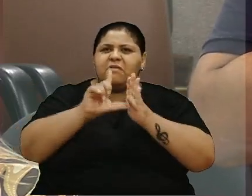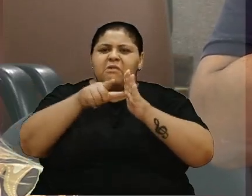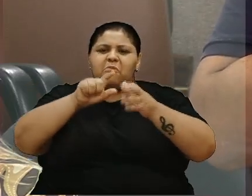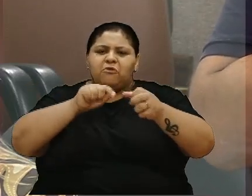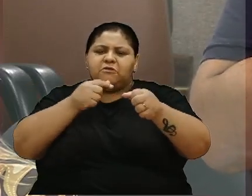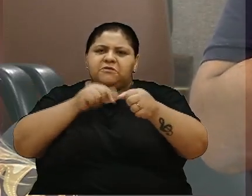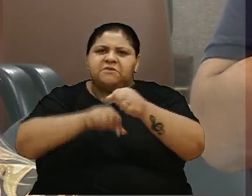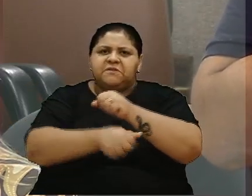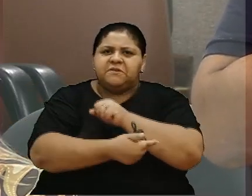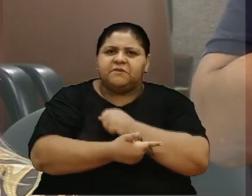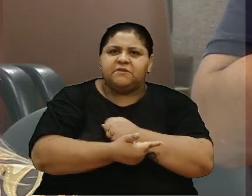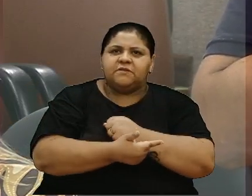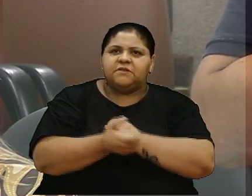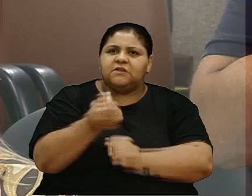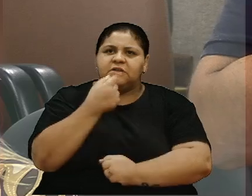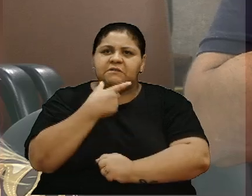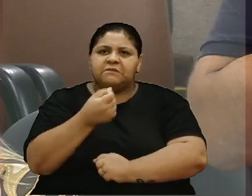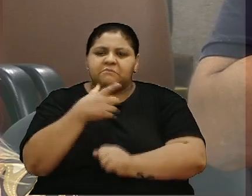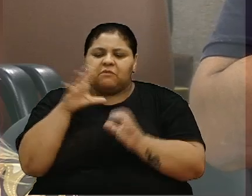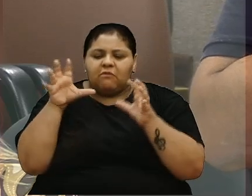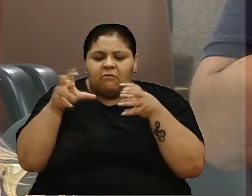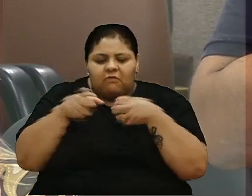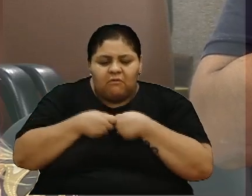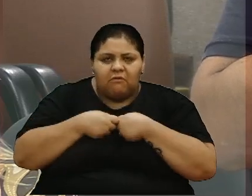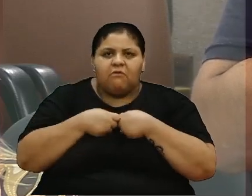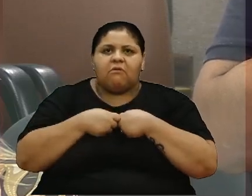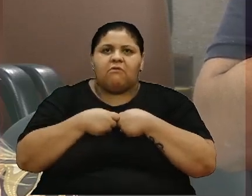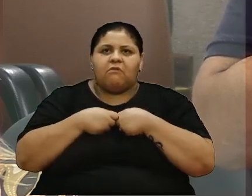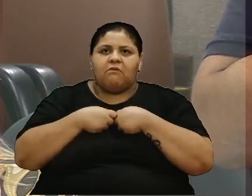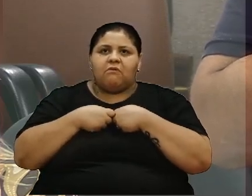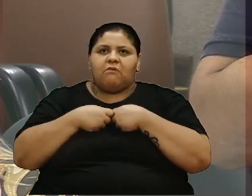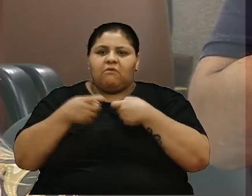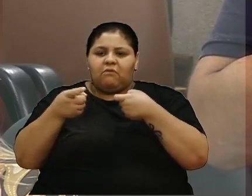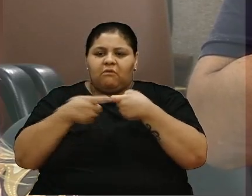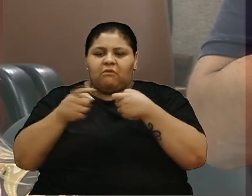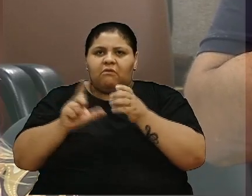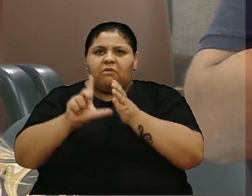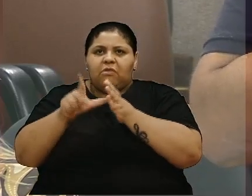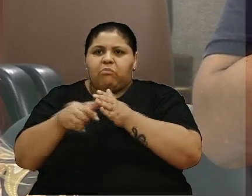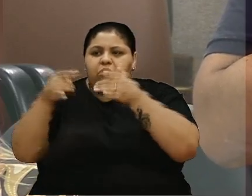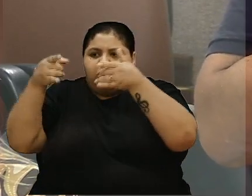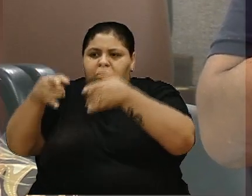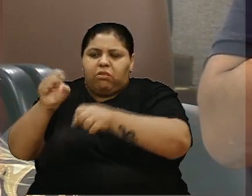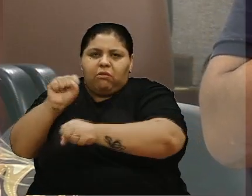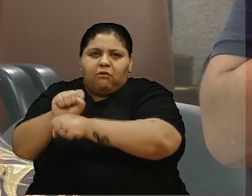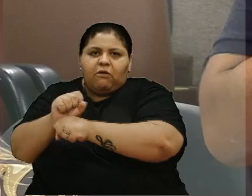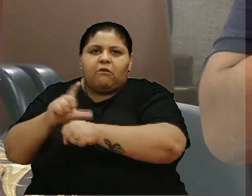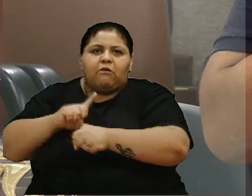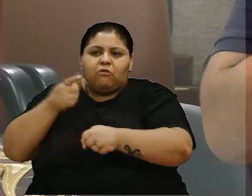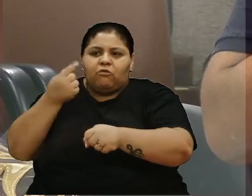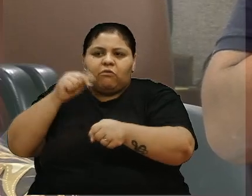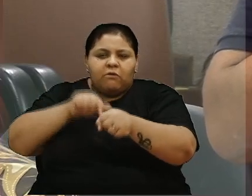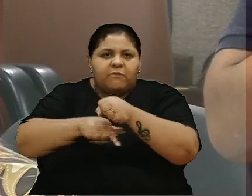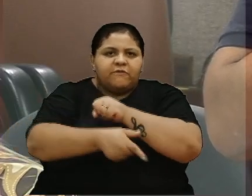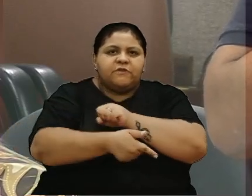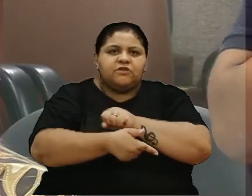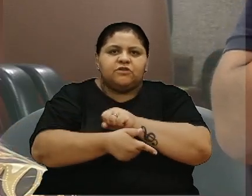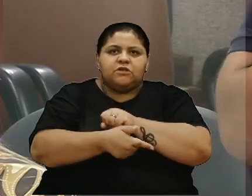investir em remédio para depressão, investir em clínica, que as pessoas depois têm que ficar internadas. A gente tem que investir em lazer e